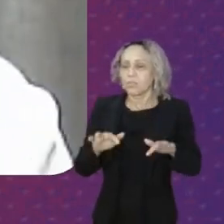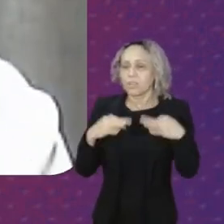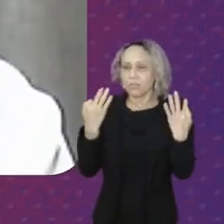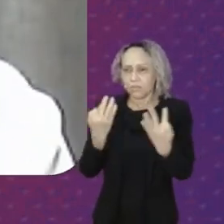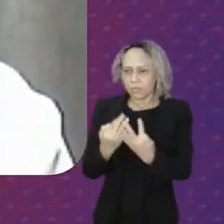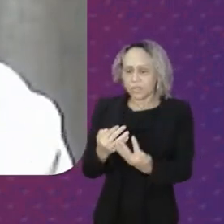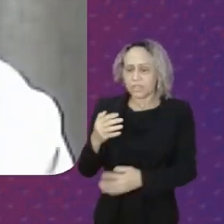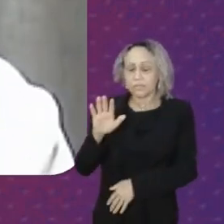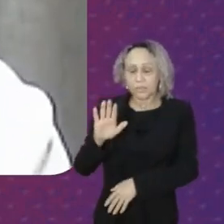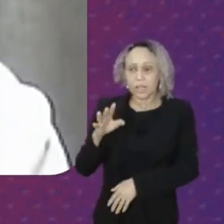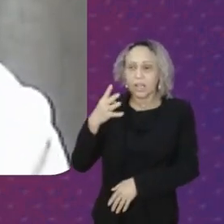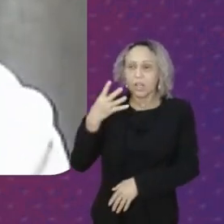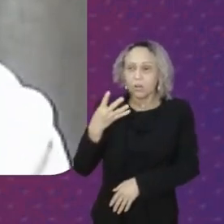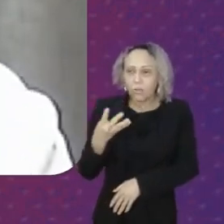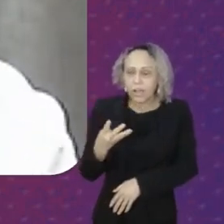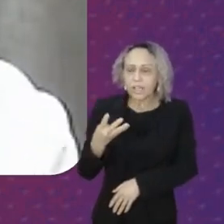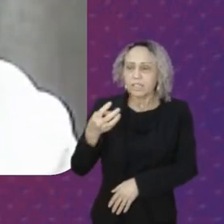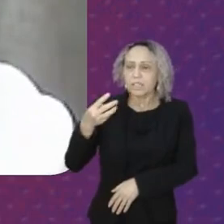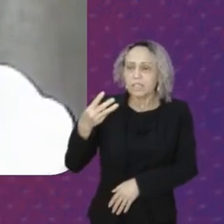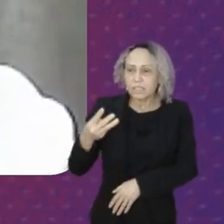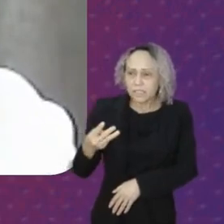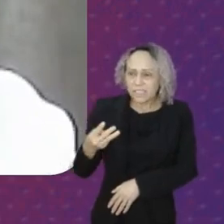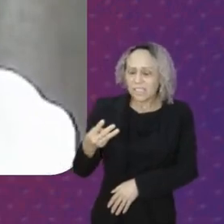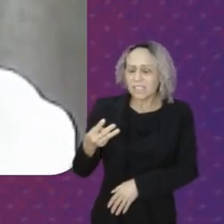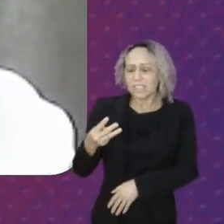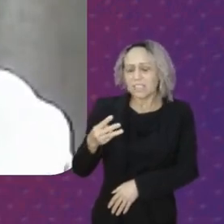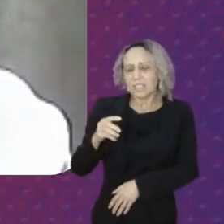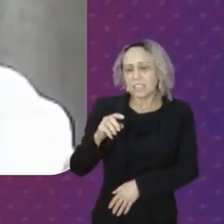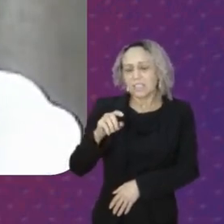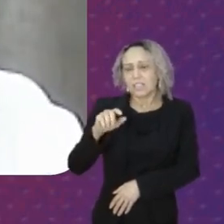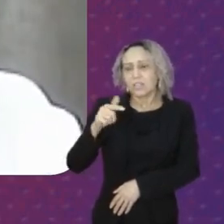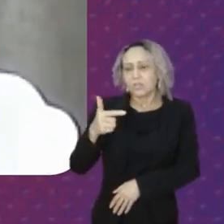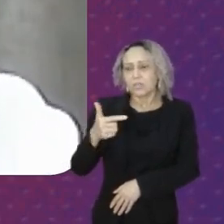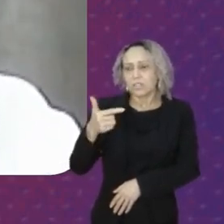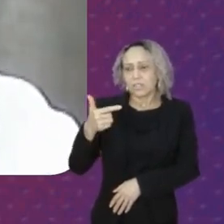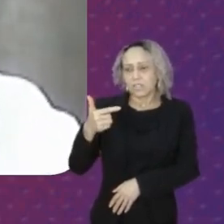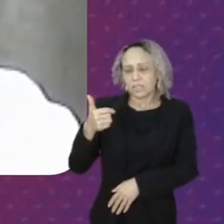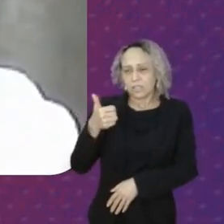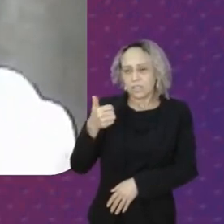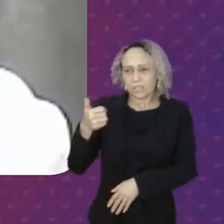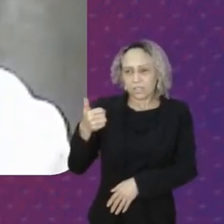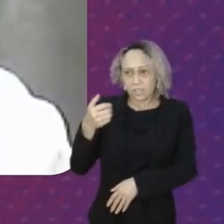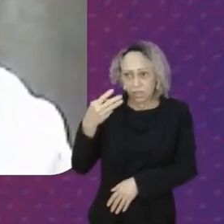43,66 milhões os integrantes de famílias beneficiadas. Olha só o número,